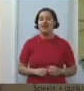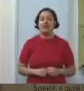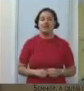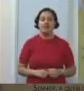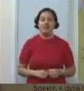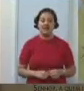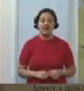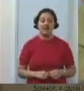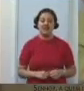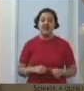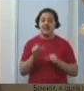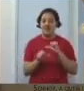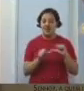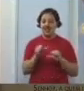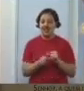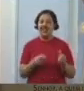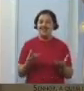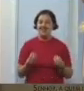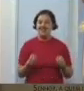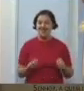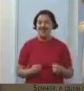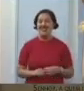Mudaram mesmo. Mudaram muito.